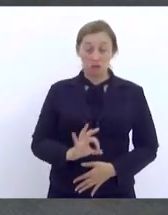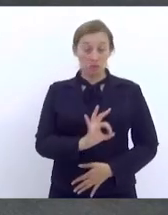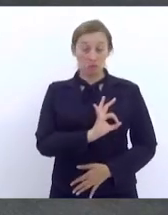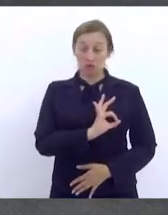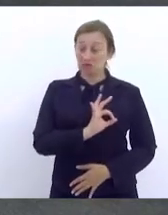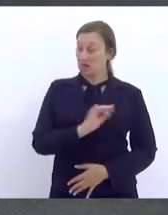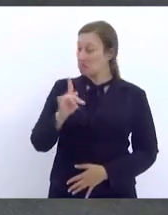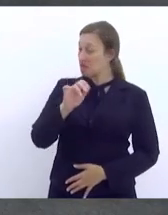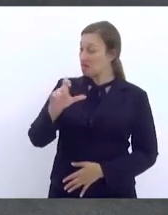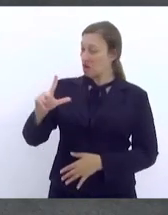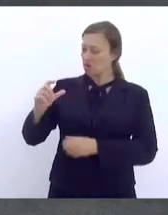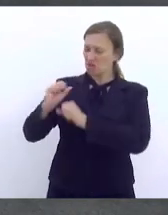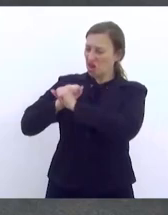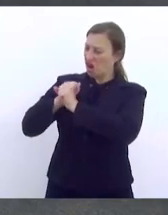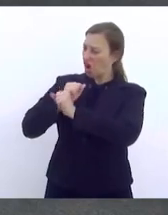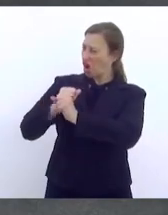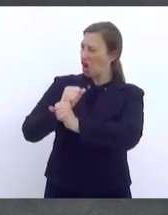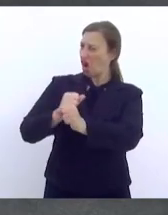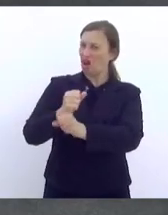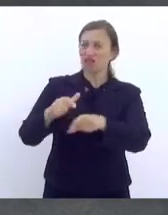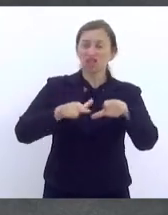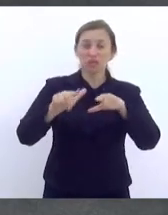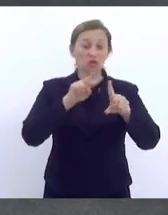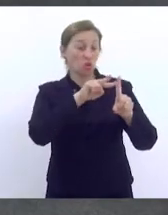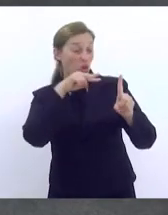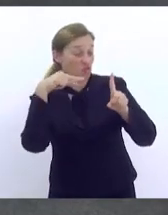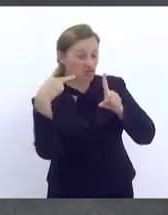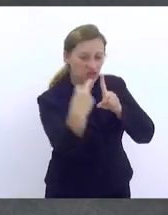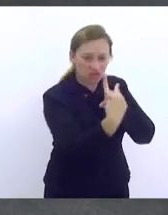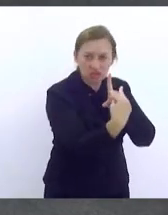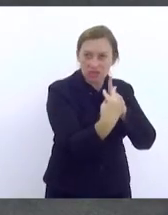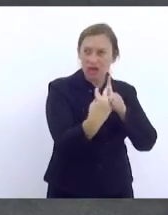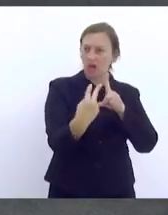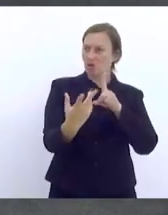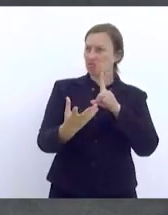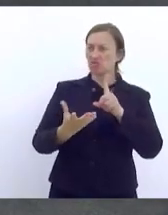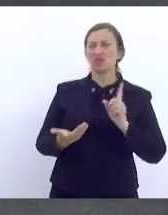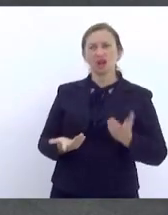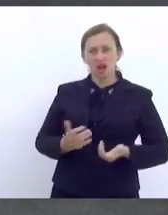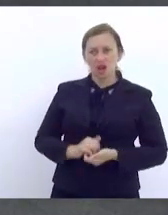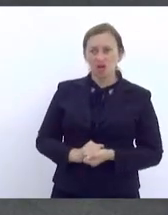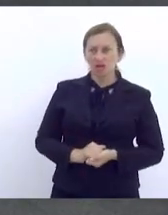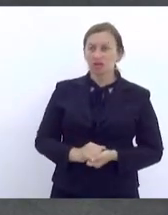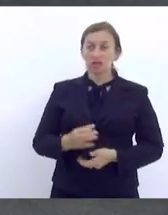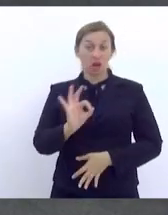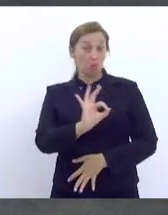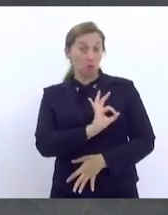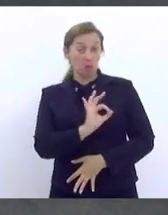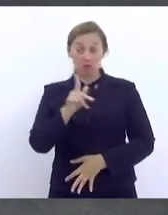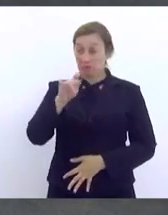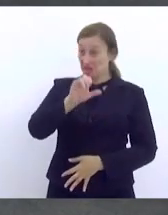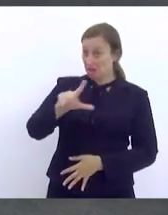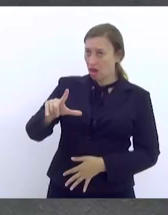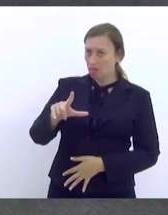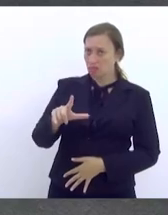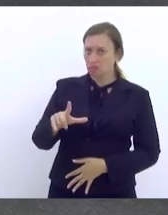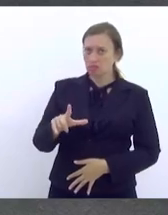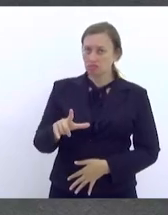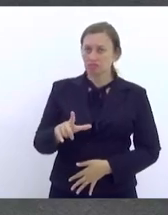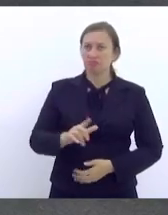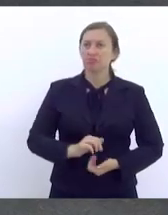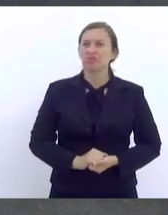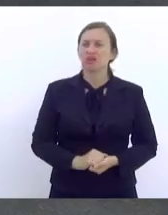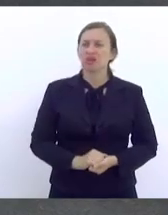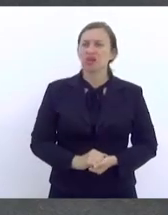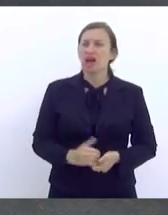Penal de carreira que tem uma visão Lato Sensu segundo ela da polícia penal não se dignou